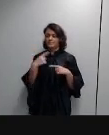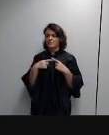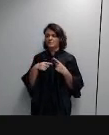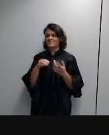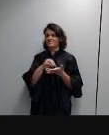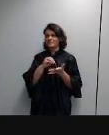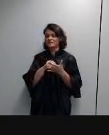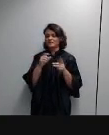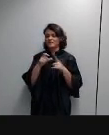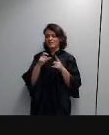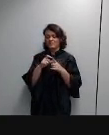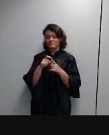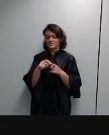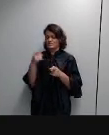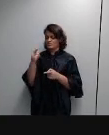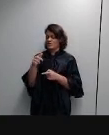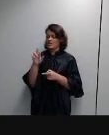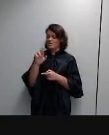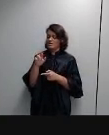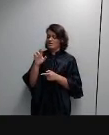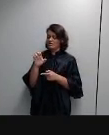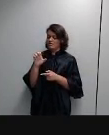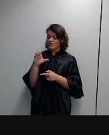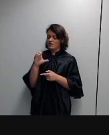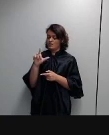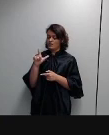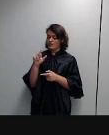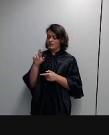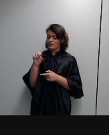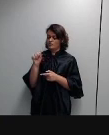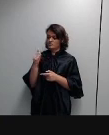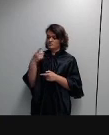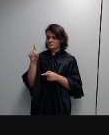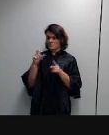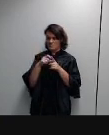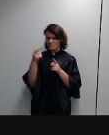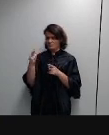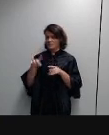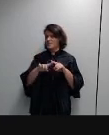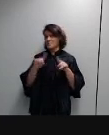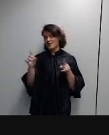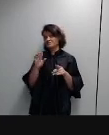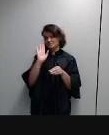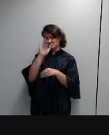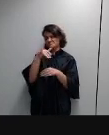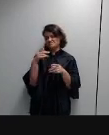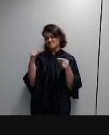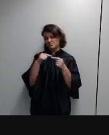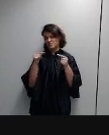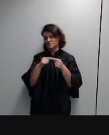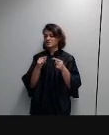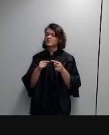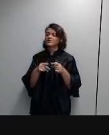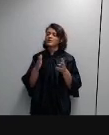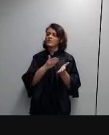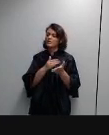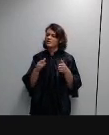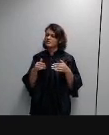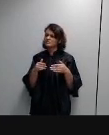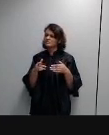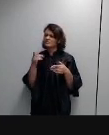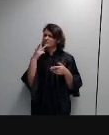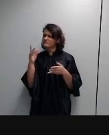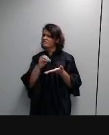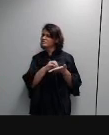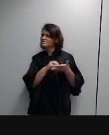preclusão mas me parece que tá imprimi folha 511 inicialmente tens para afastar a alegação de que na